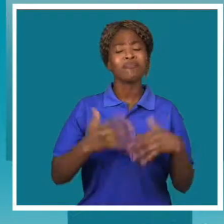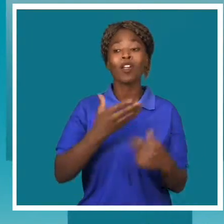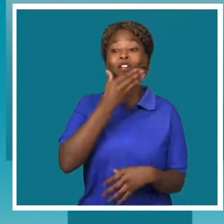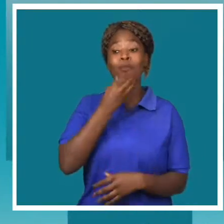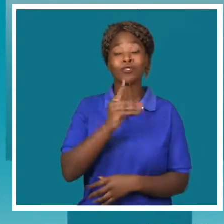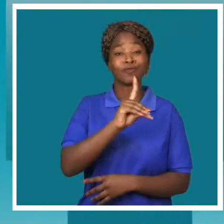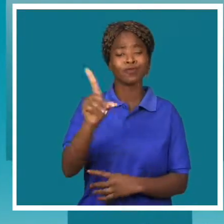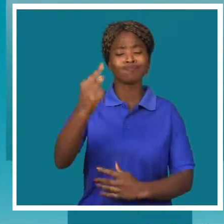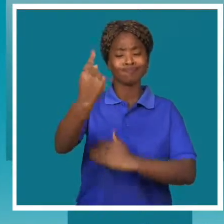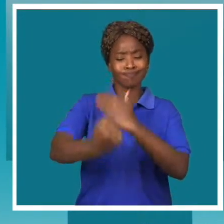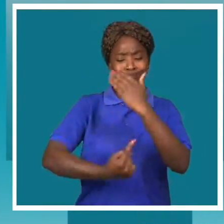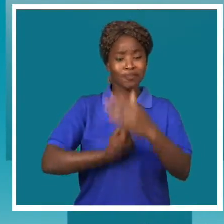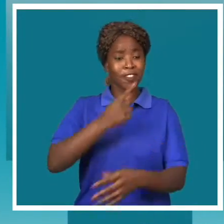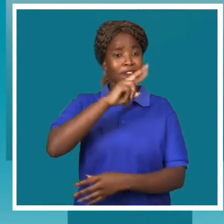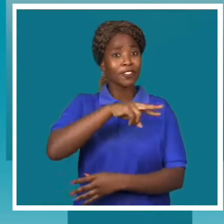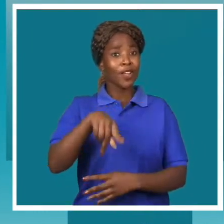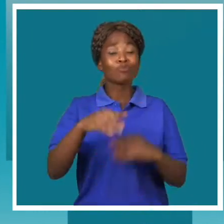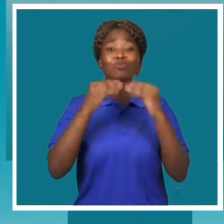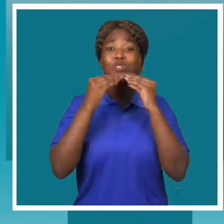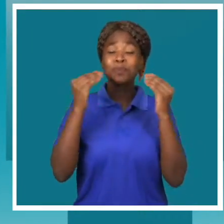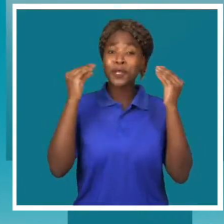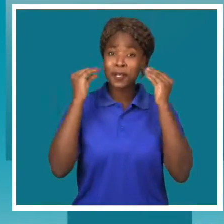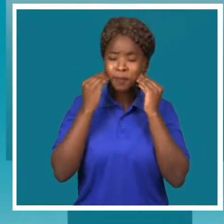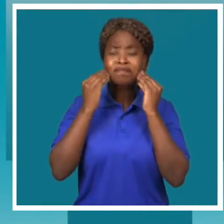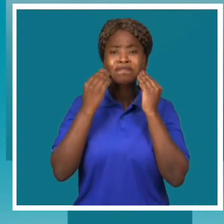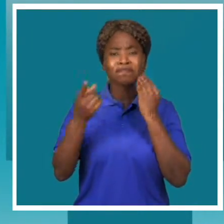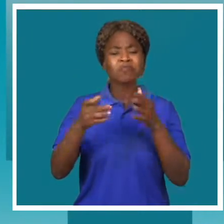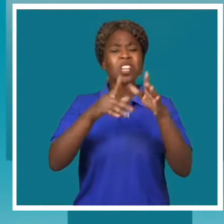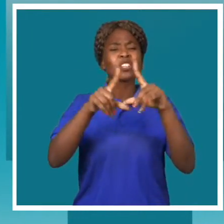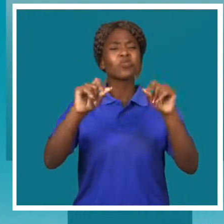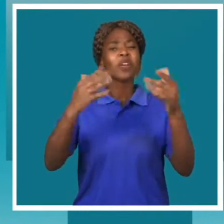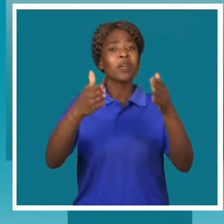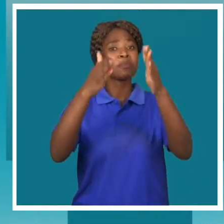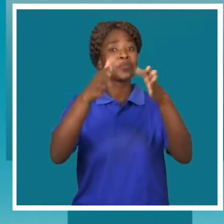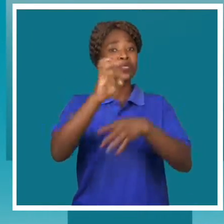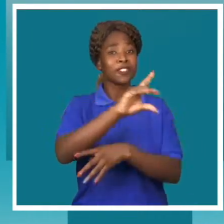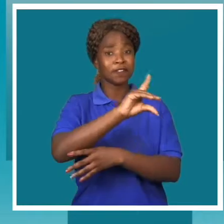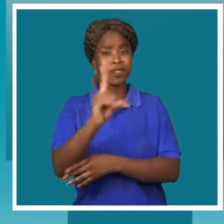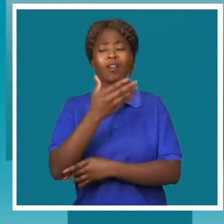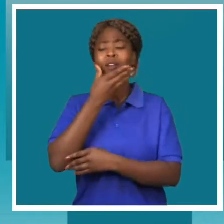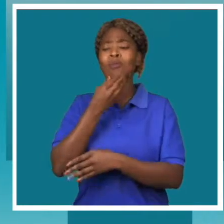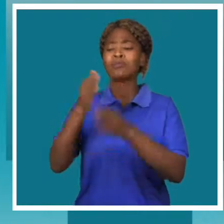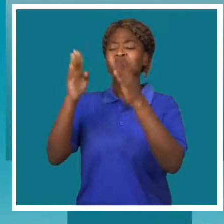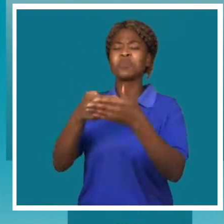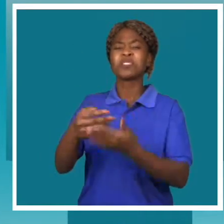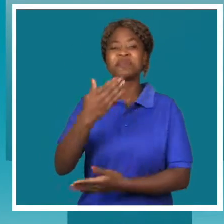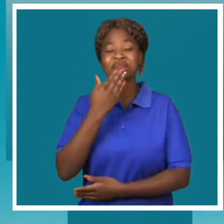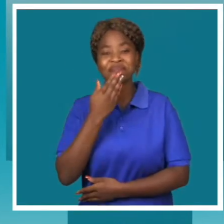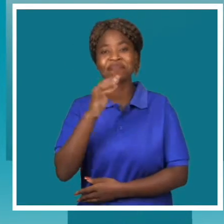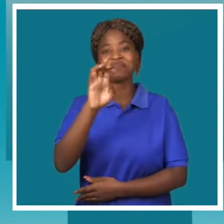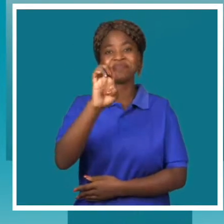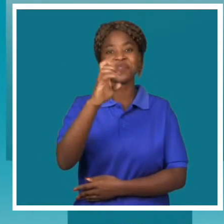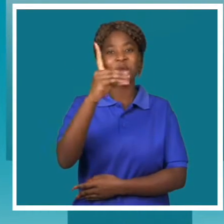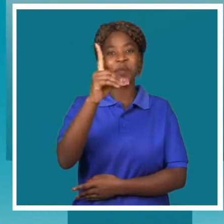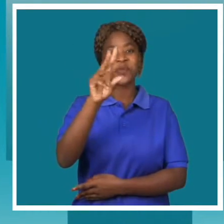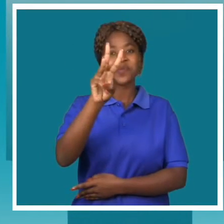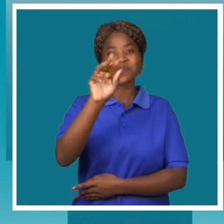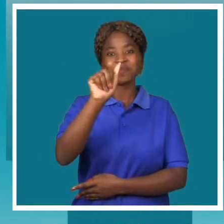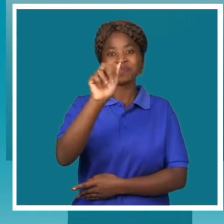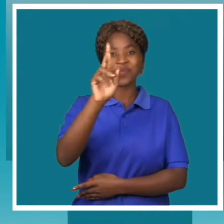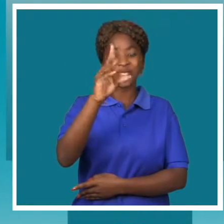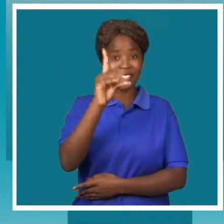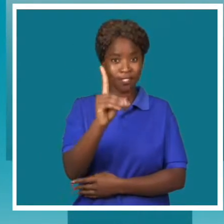no âmbito da sua visita a moçambique o ativista dos direitos das pessoas com deficiência é do andou pouco visitou algumas